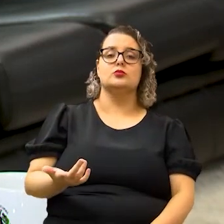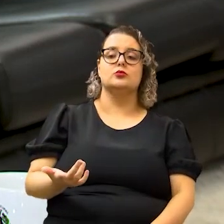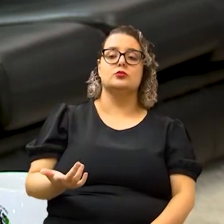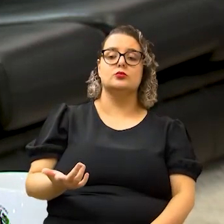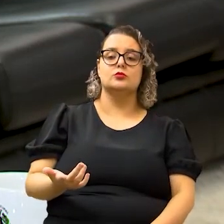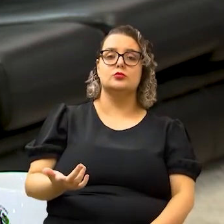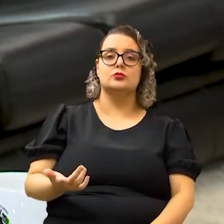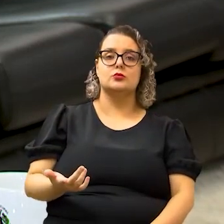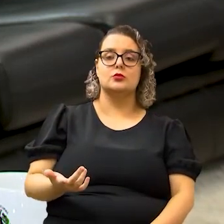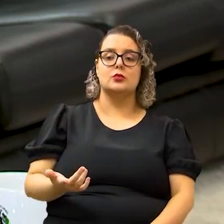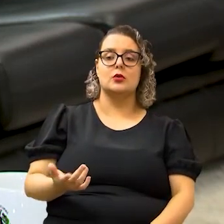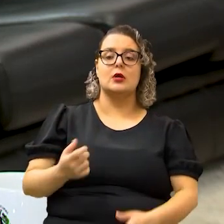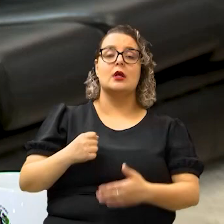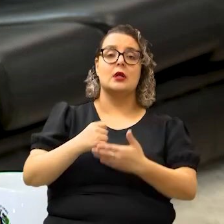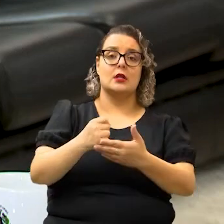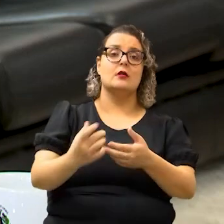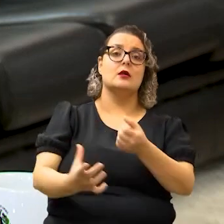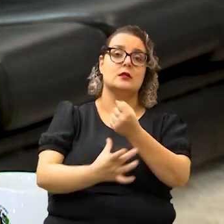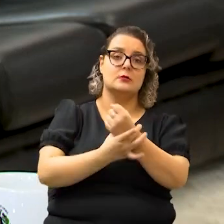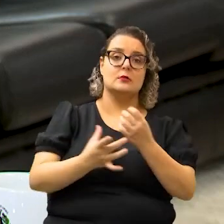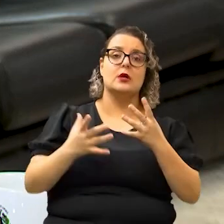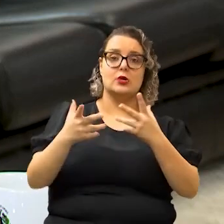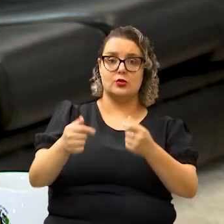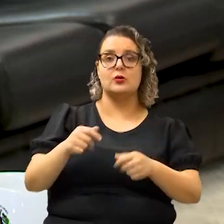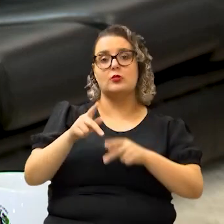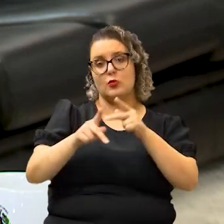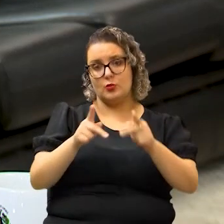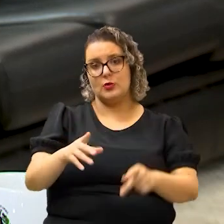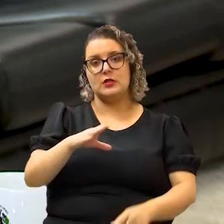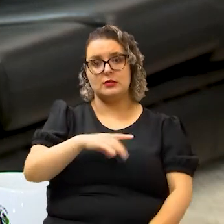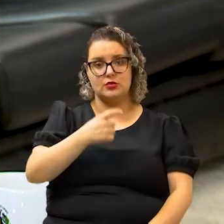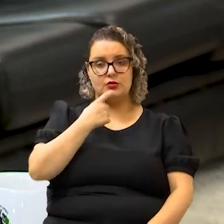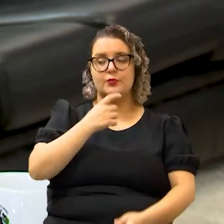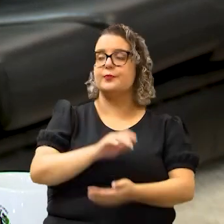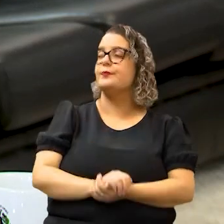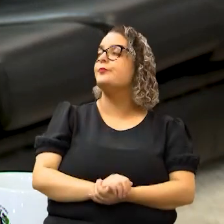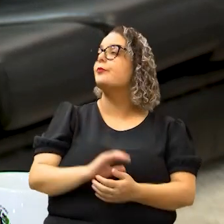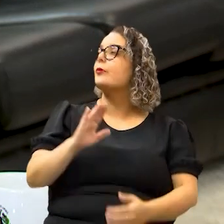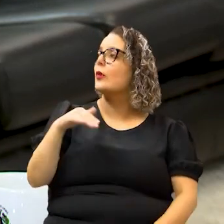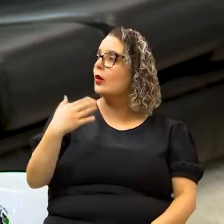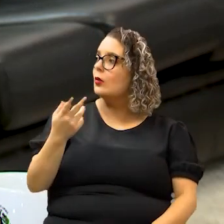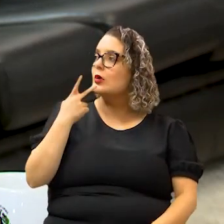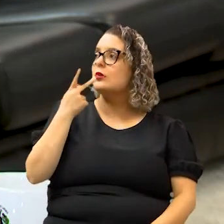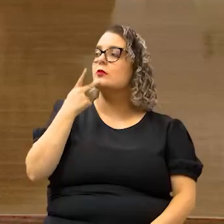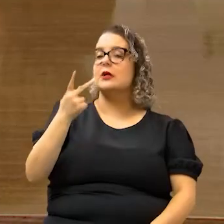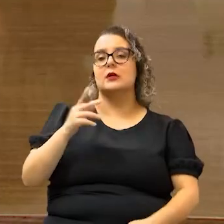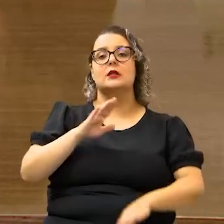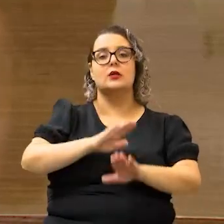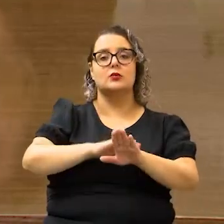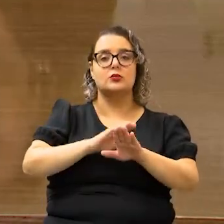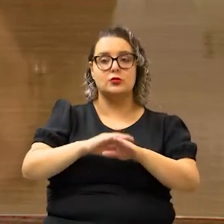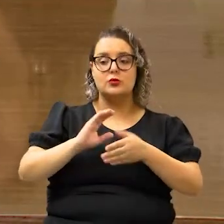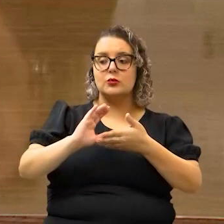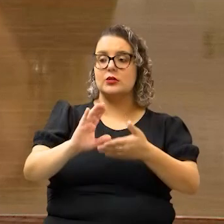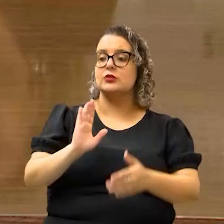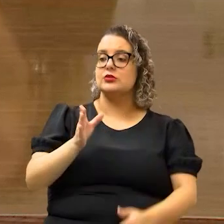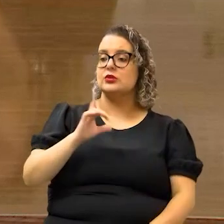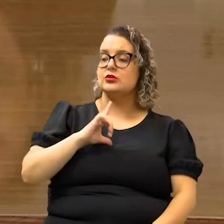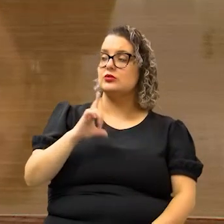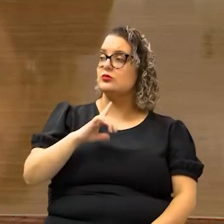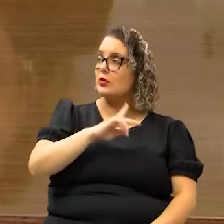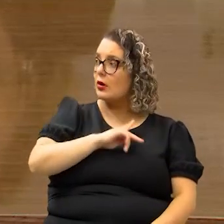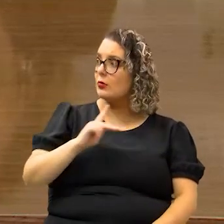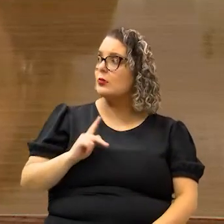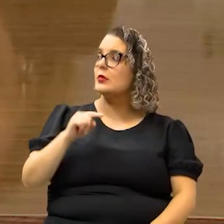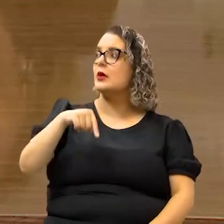ajuda, obviamente, em levar a segurança para toda a população de Campinas. Quando a gente fala nessa atuação